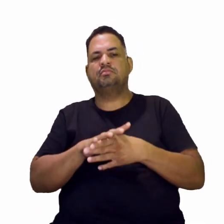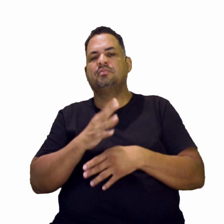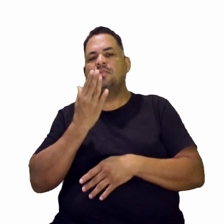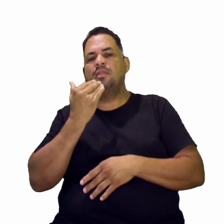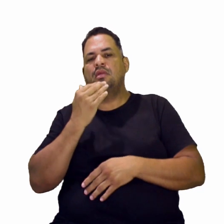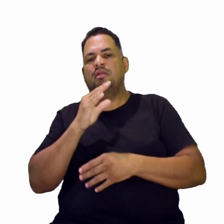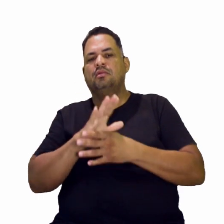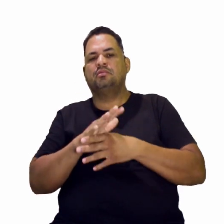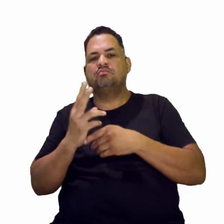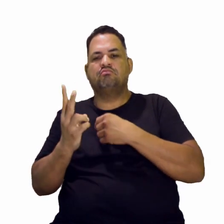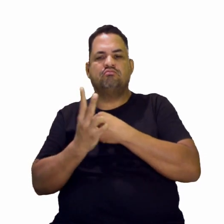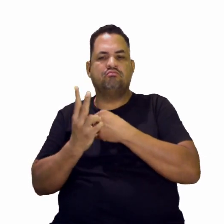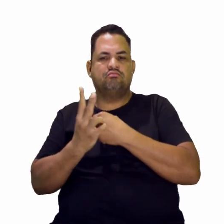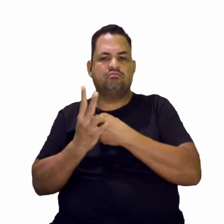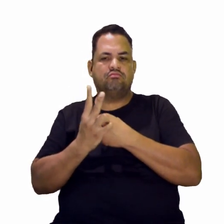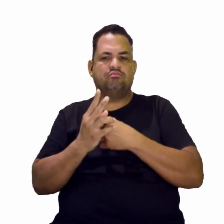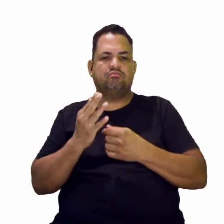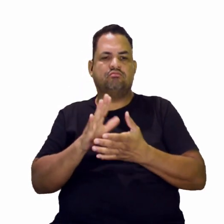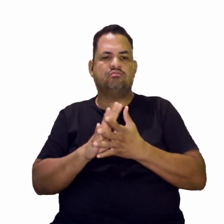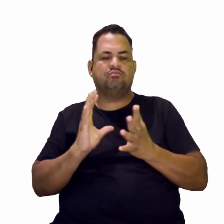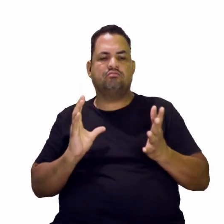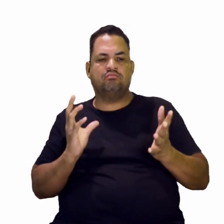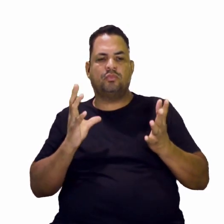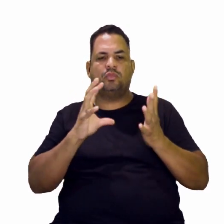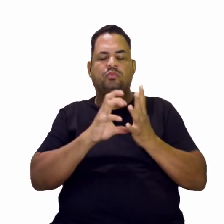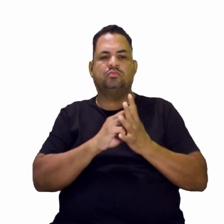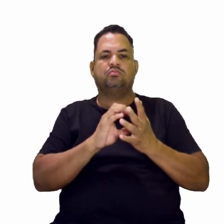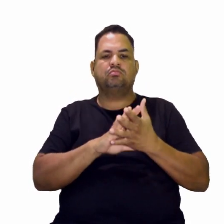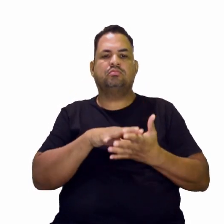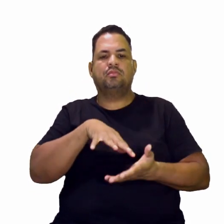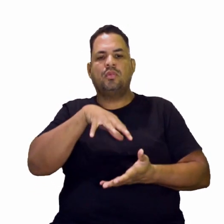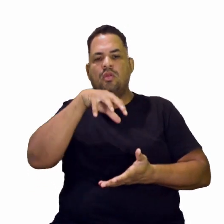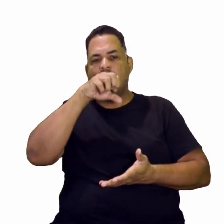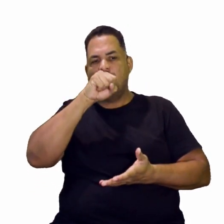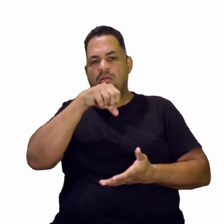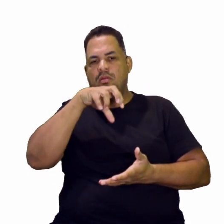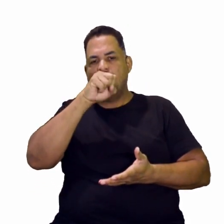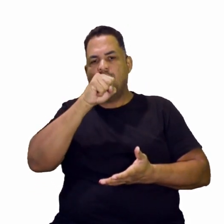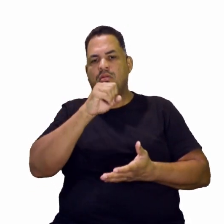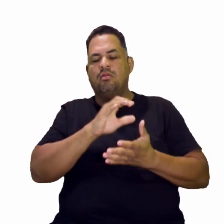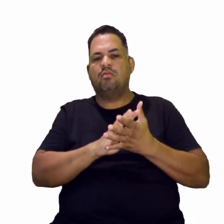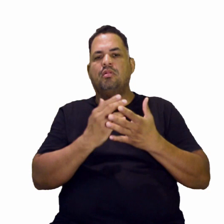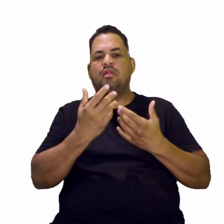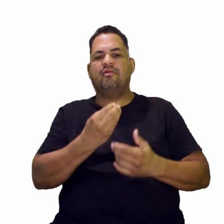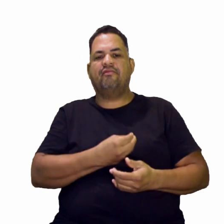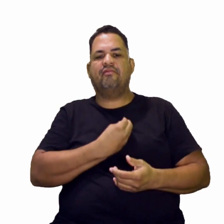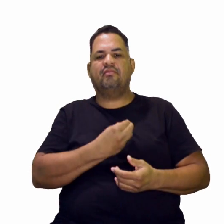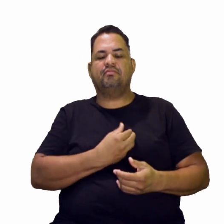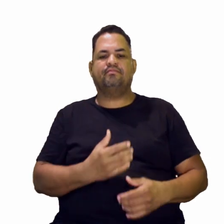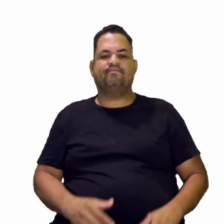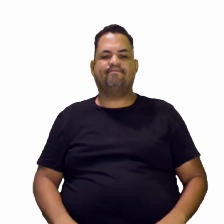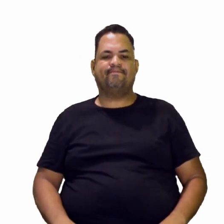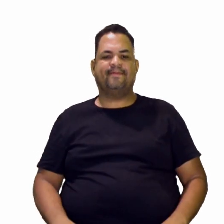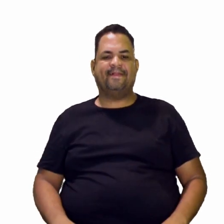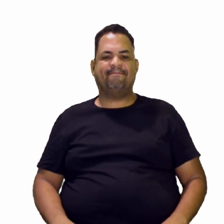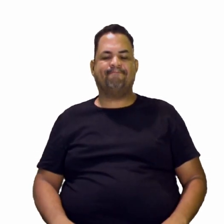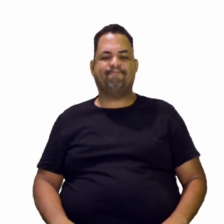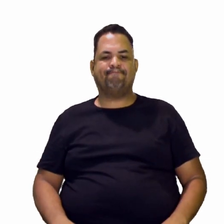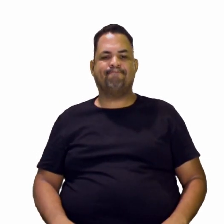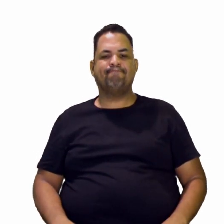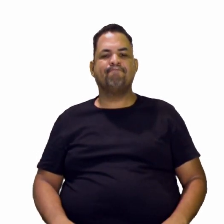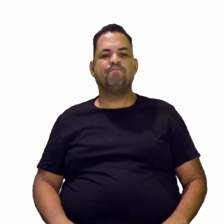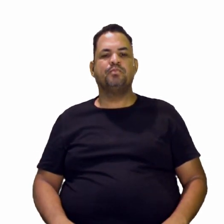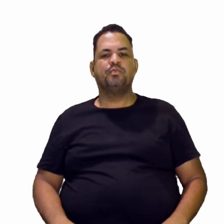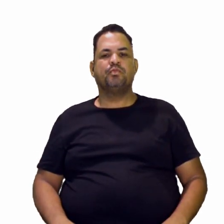contra os predadores e oxigenação ideal para a sobrevivência. Para quem não sabe o que é o